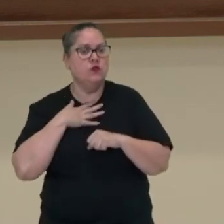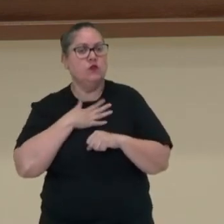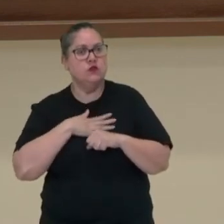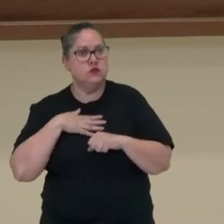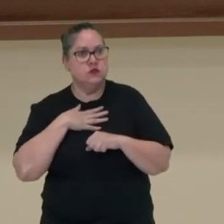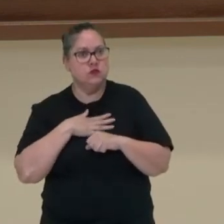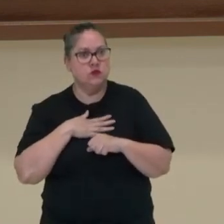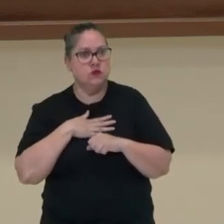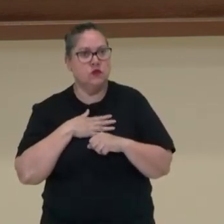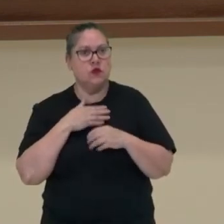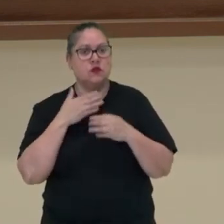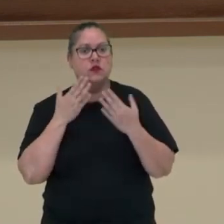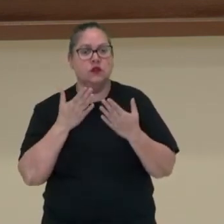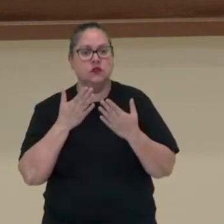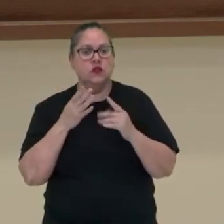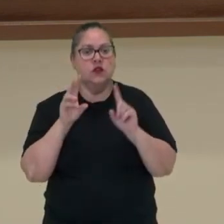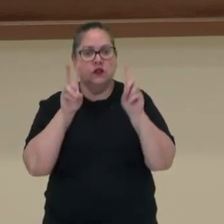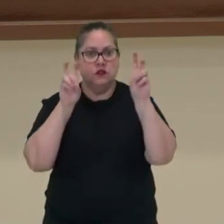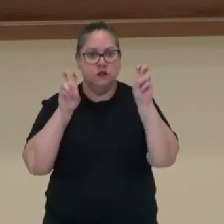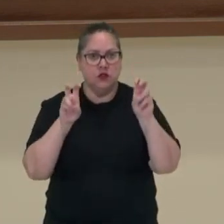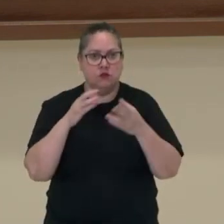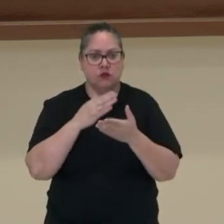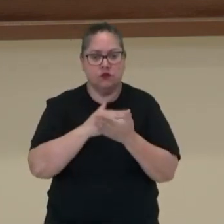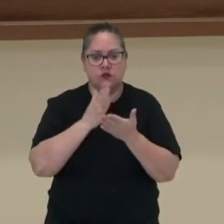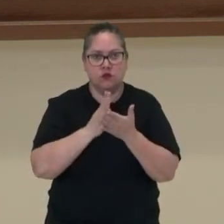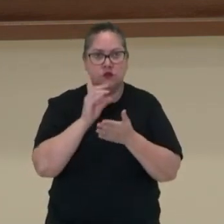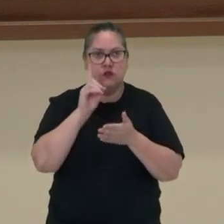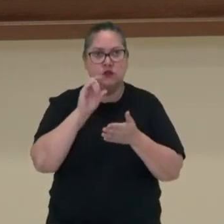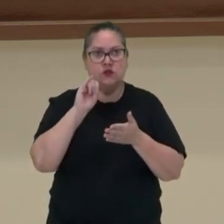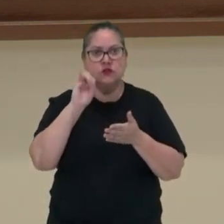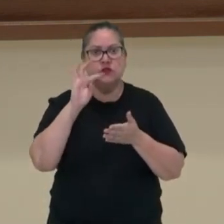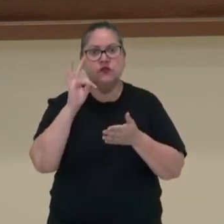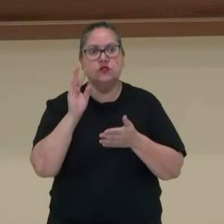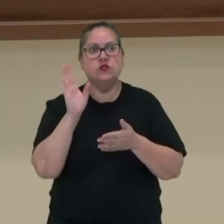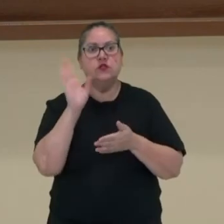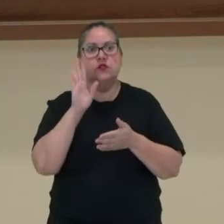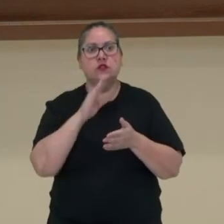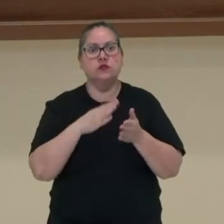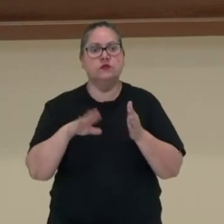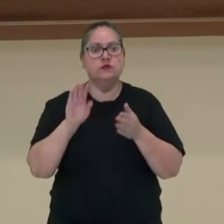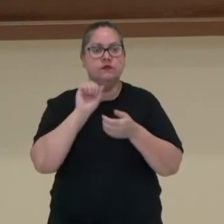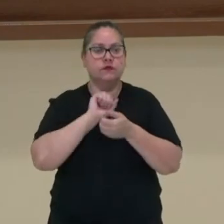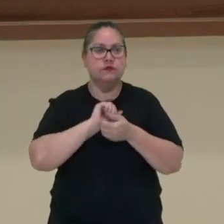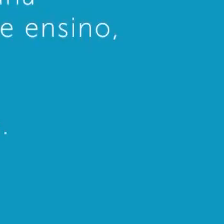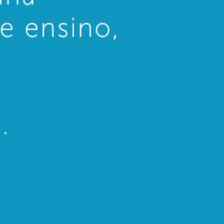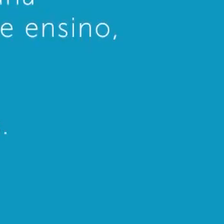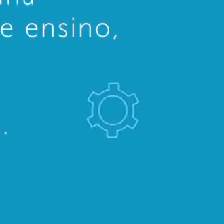gostado sobre a temática da Divisão Internacional do Trabalho. Até um próximo encontro.